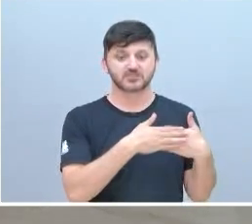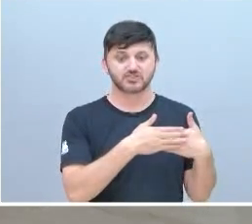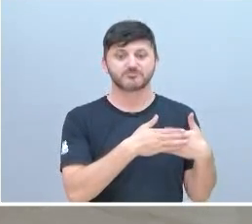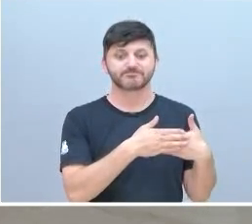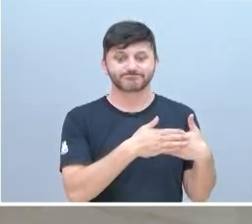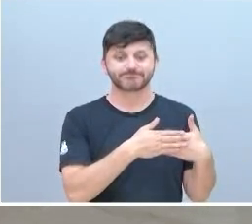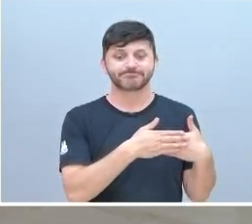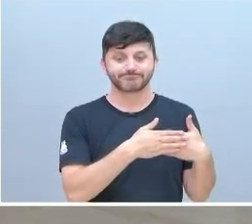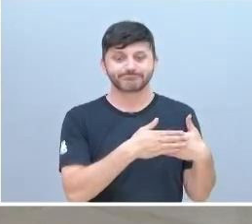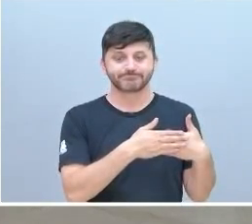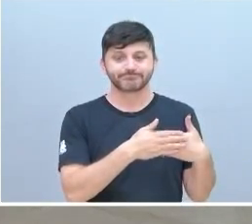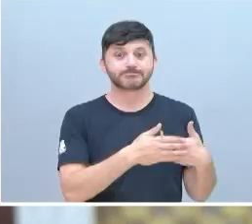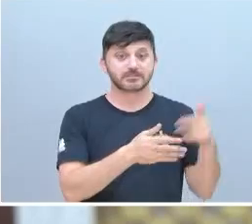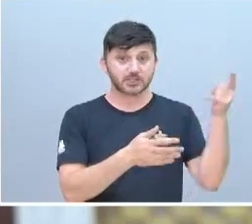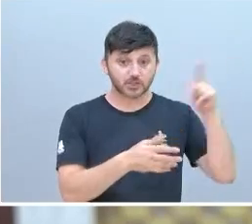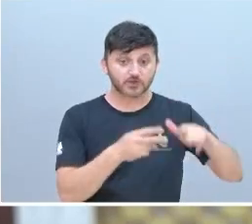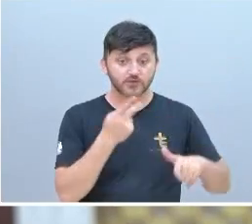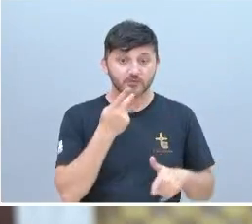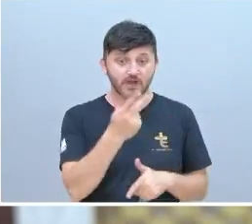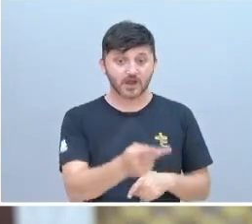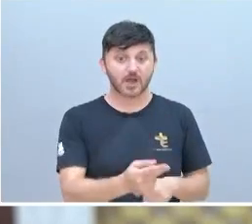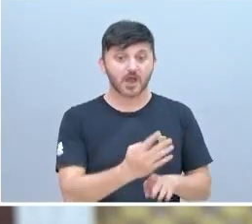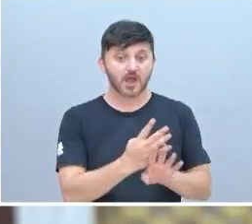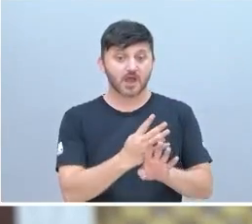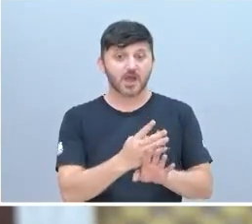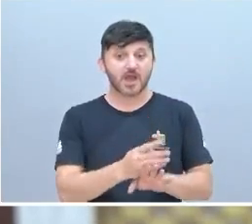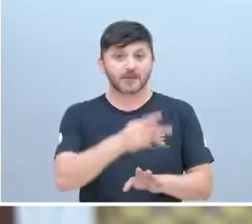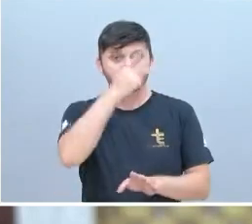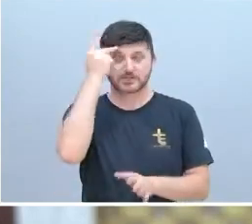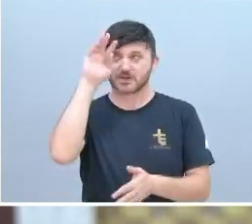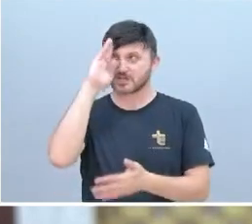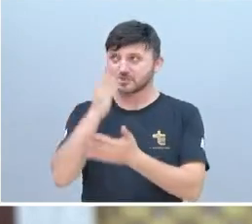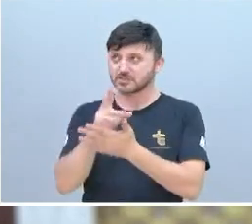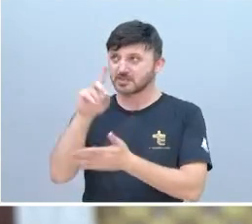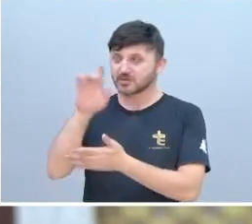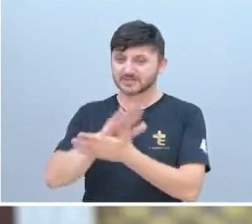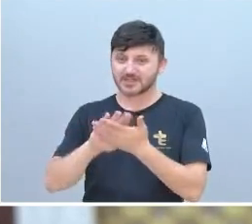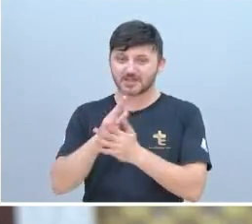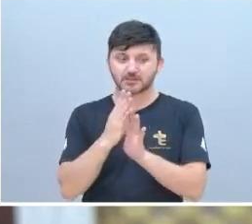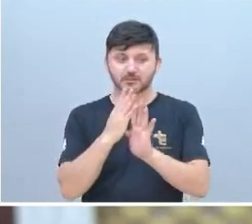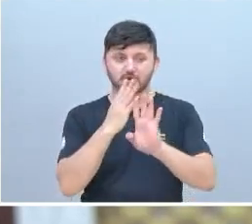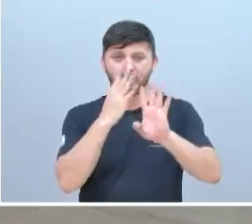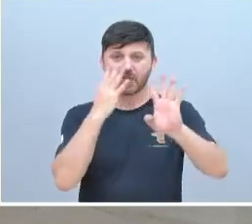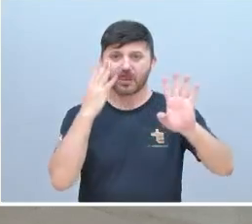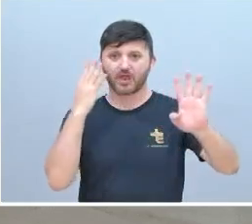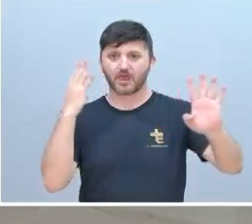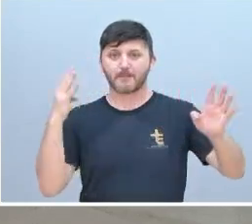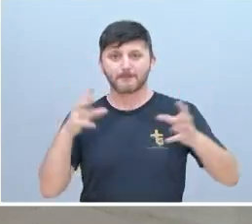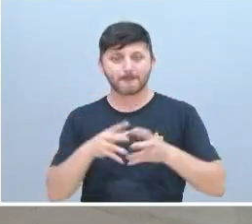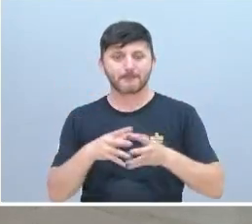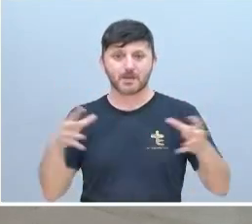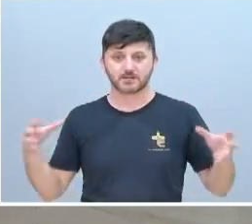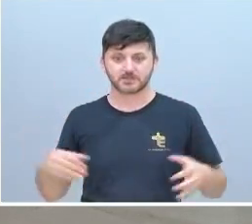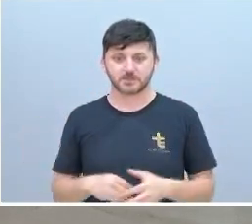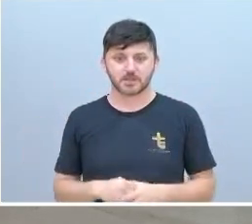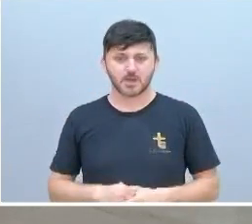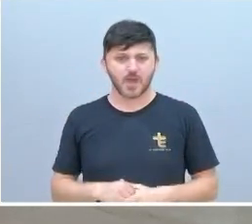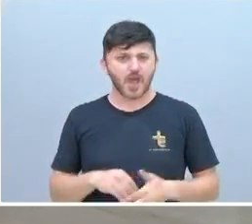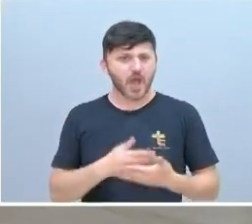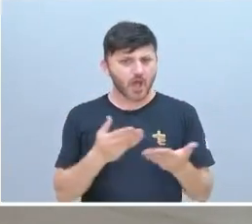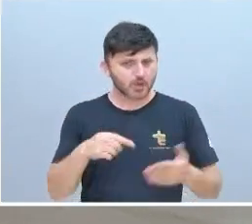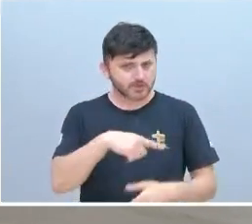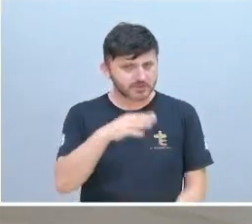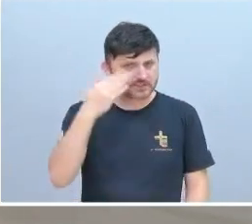Indiretamente, repito, aumentando a fila e o número dos ateus. Agora você entende